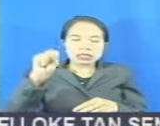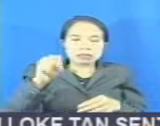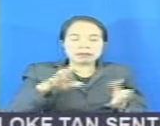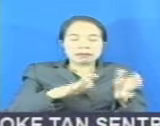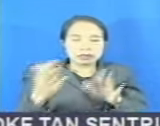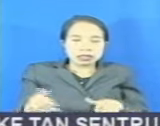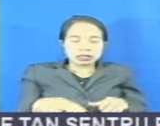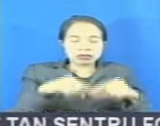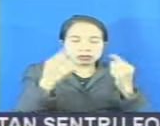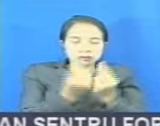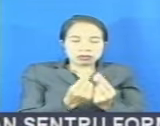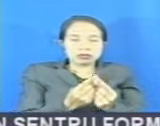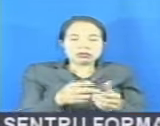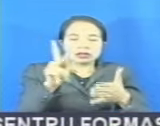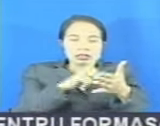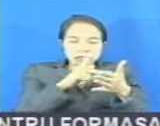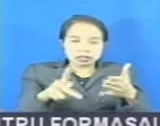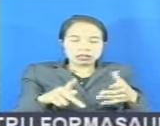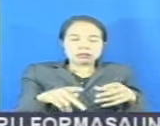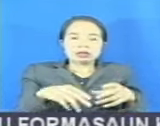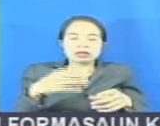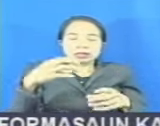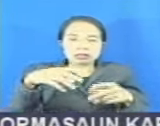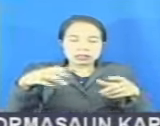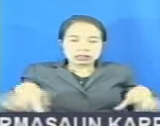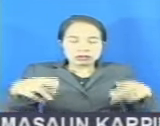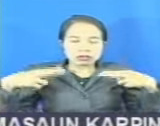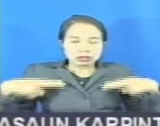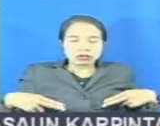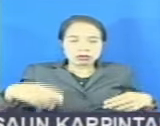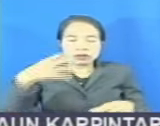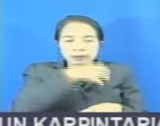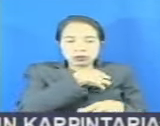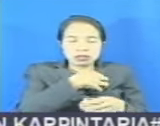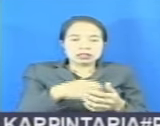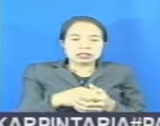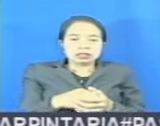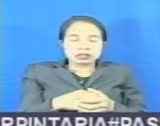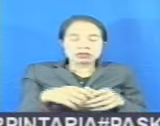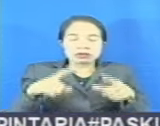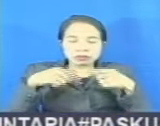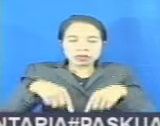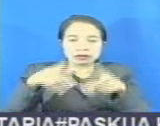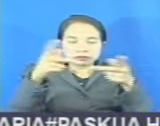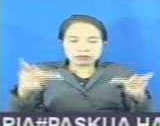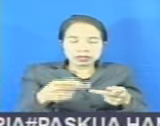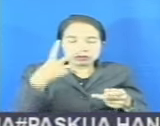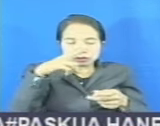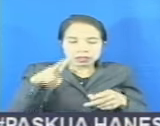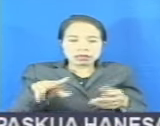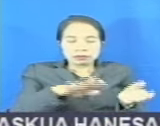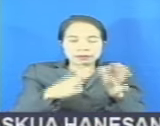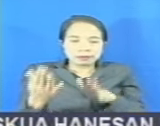Criminal, Serviço Saúde, no Polícia Esquadra Dongaleixo, toqueras iha local crime, hodi halo identificação ba